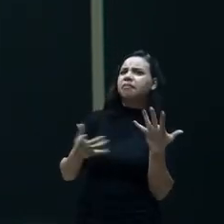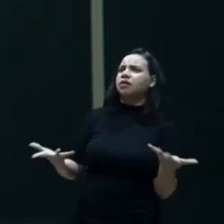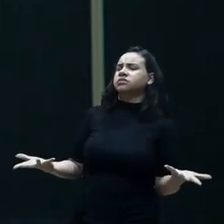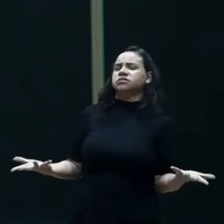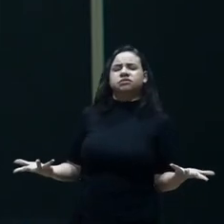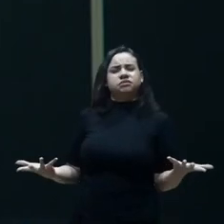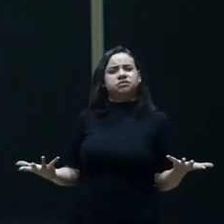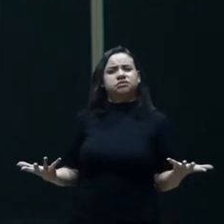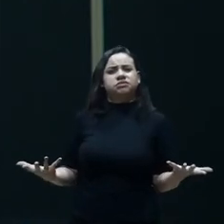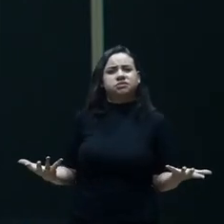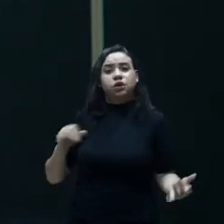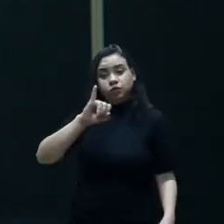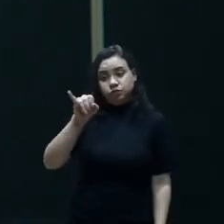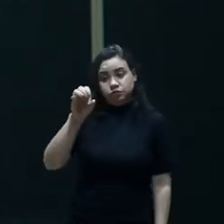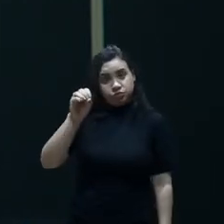José foi caminhando.